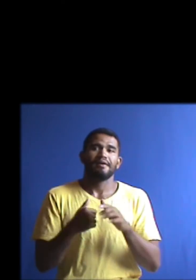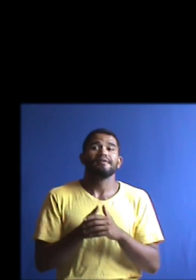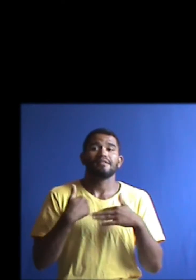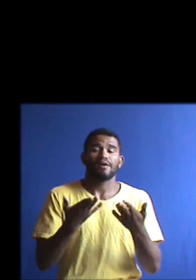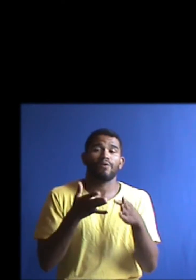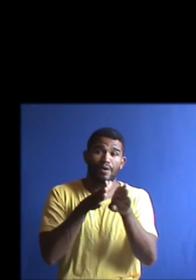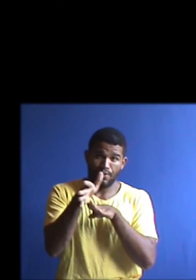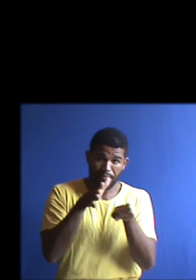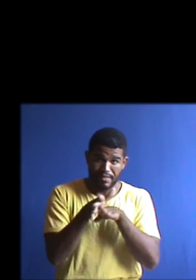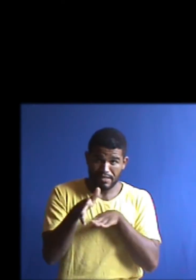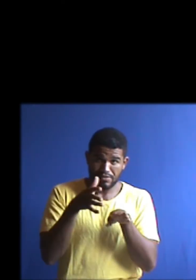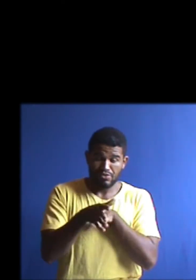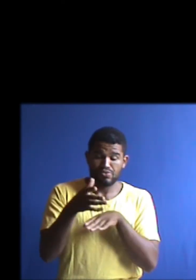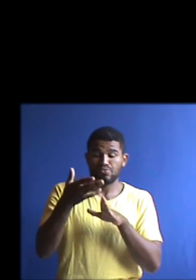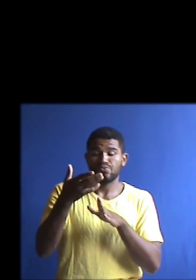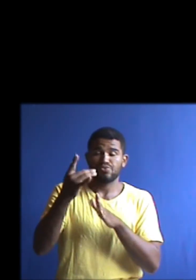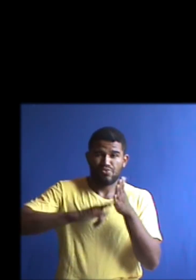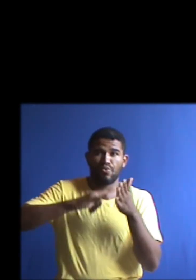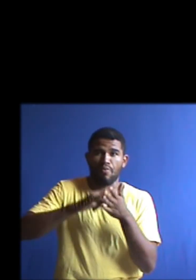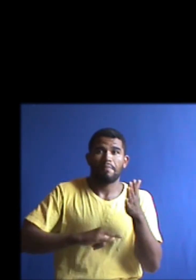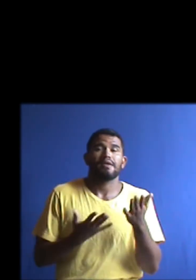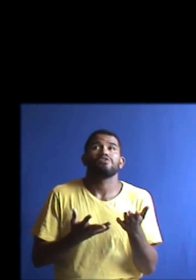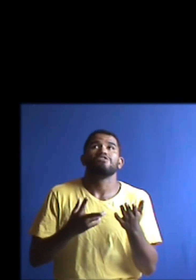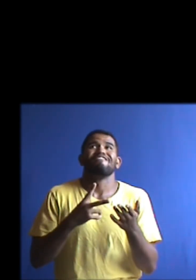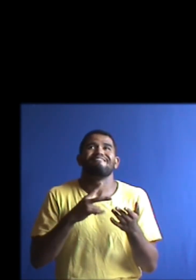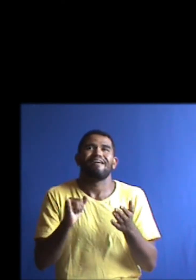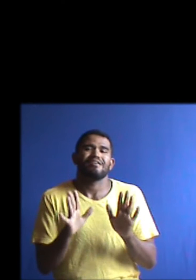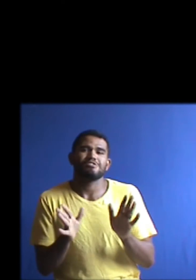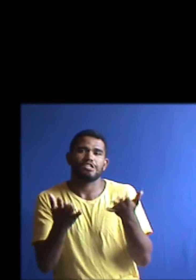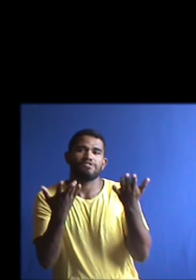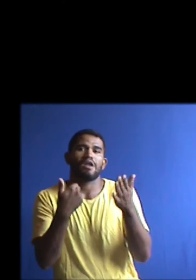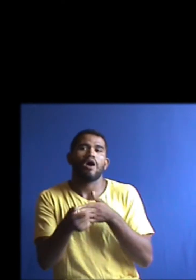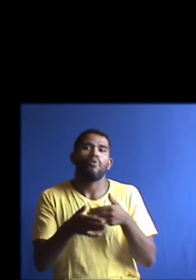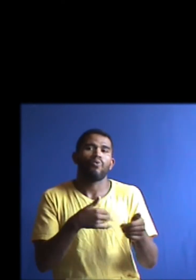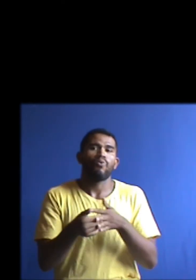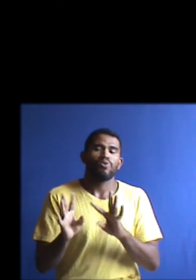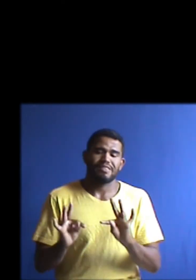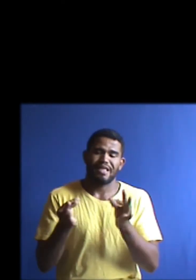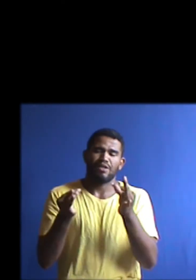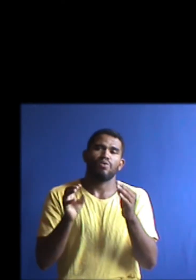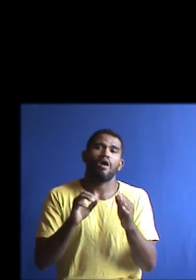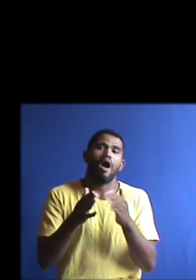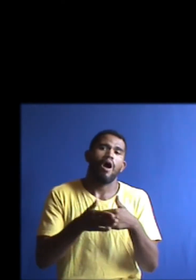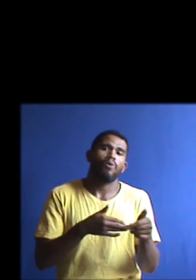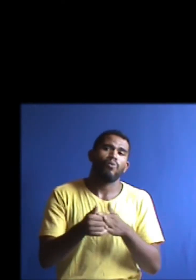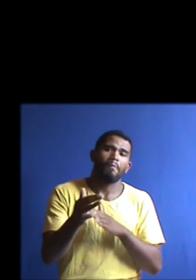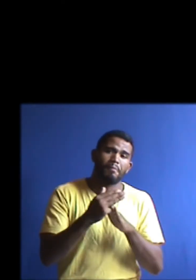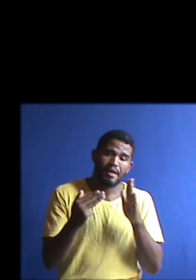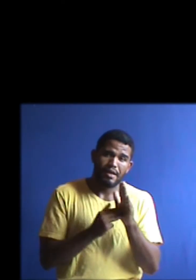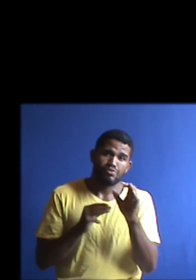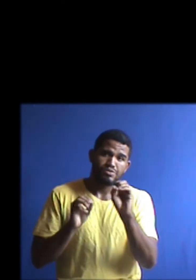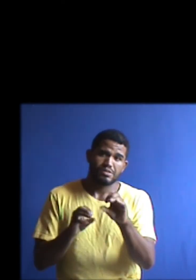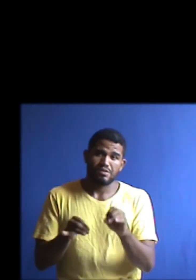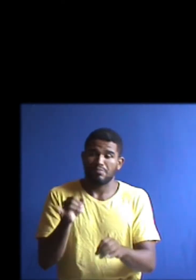essas recomendações acabam inclinando para algum tipo de método de ensino específico.